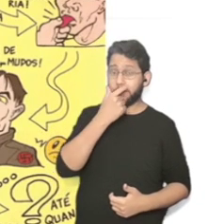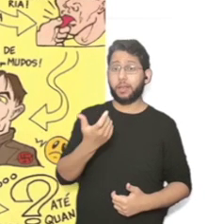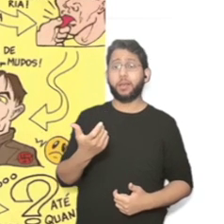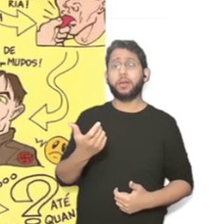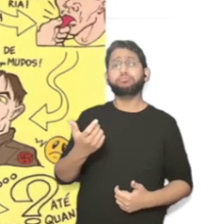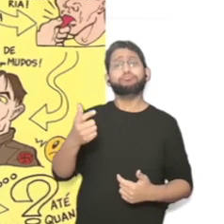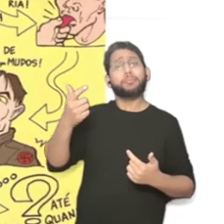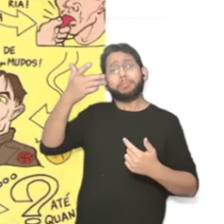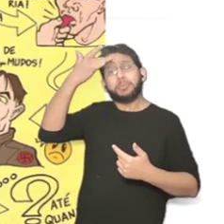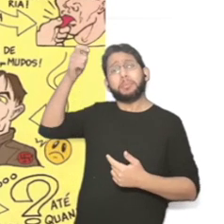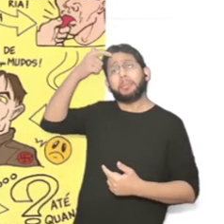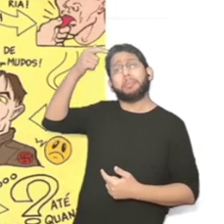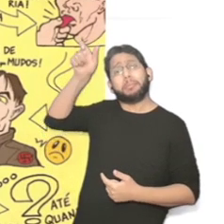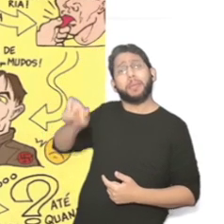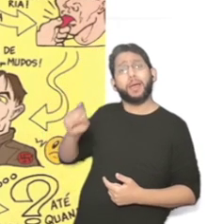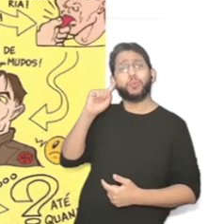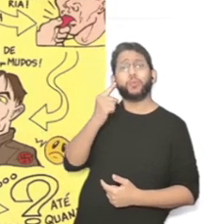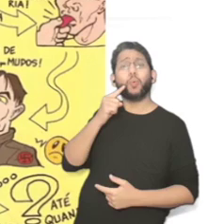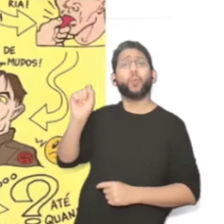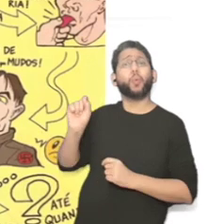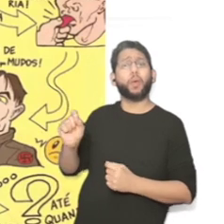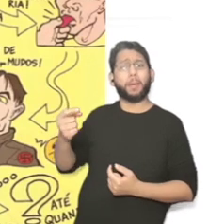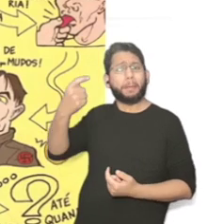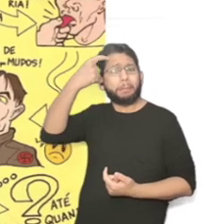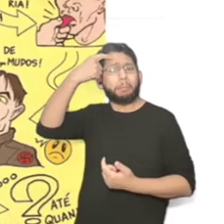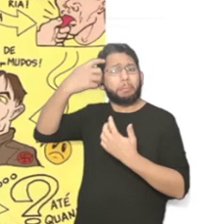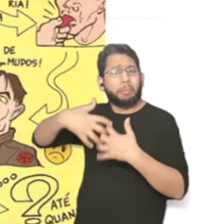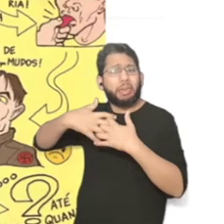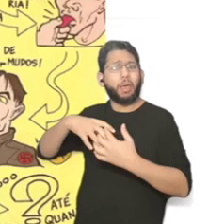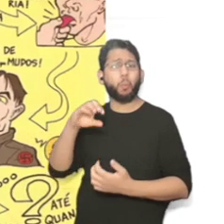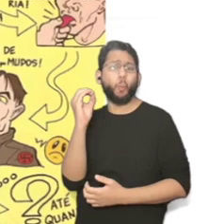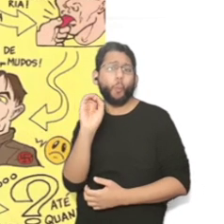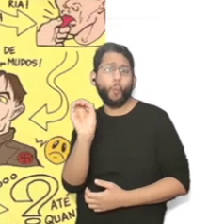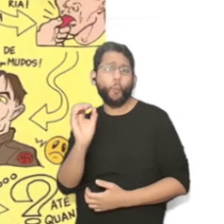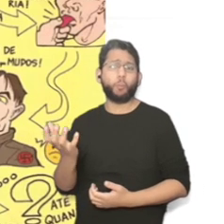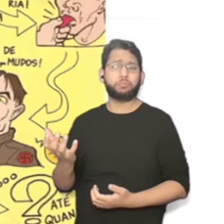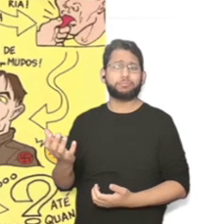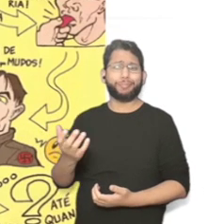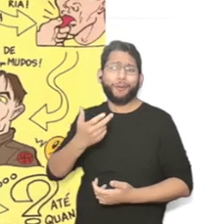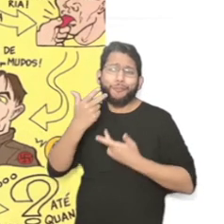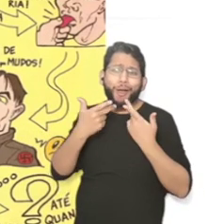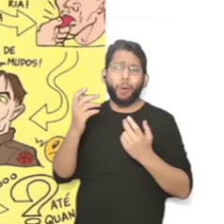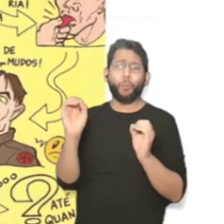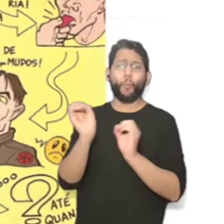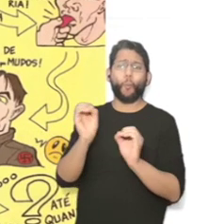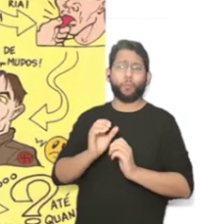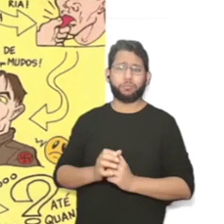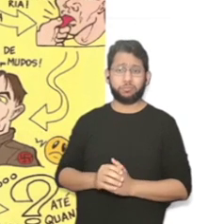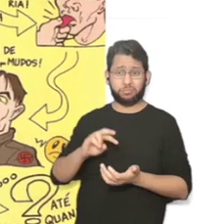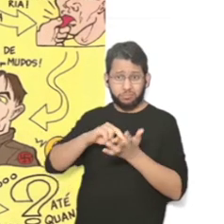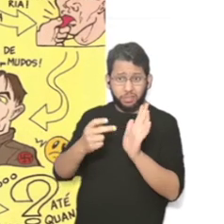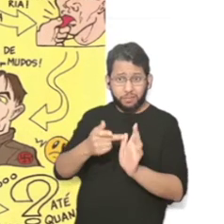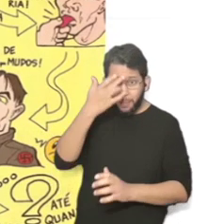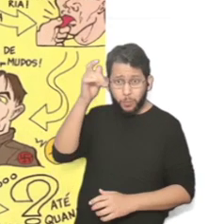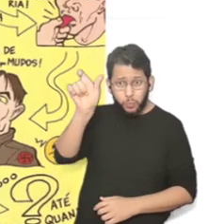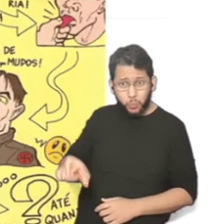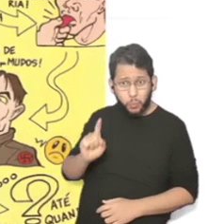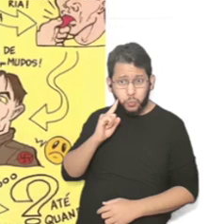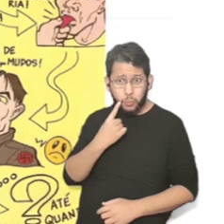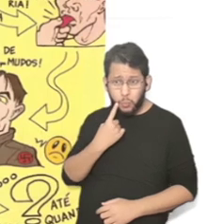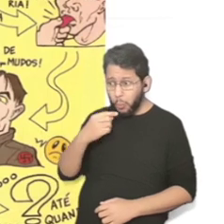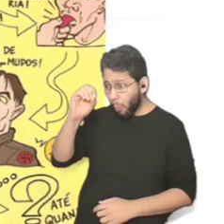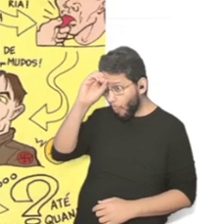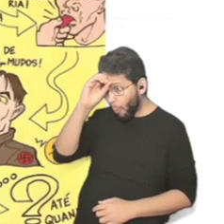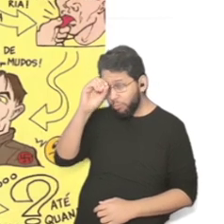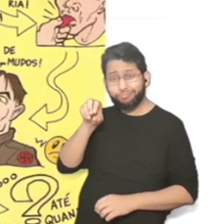falar, também não podia pensar. Era visto como inútil para aquela sociedade e por muito tempo foram vistos como ineducáveis. Houve